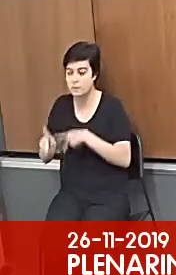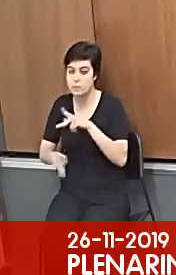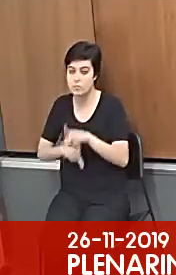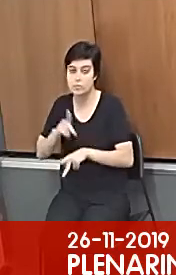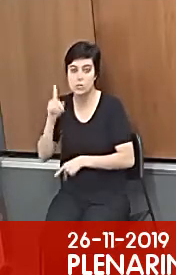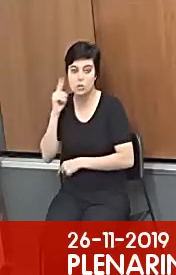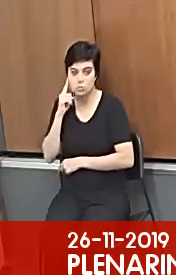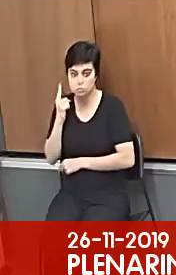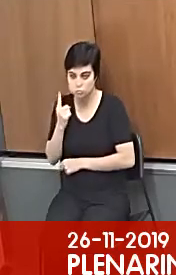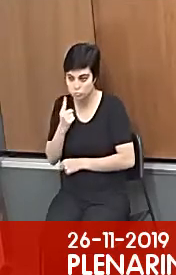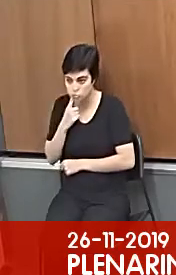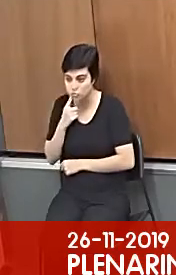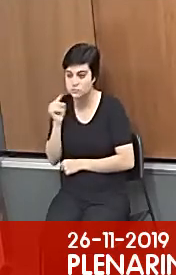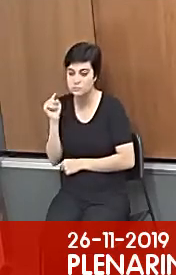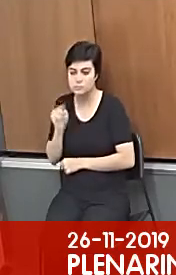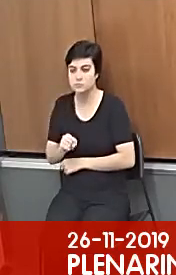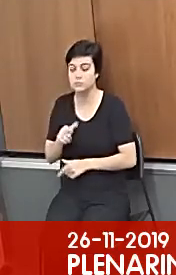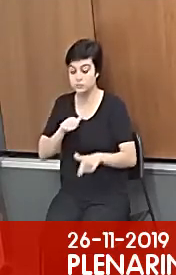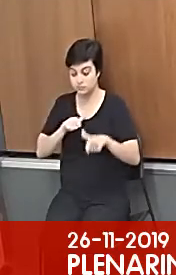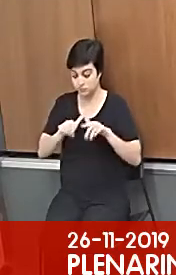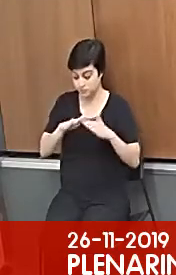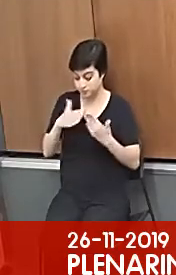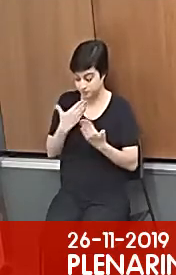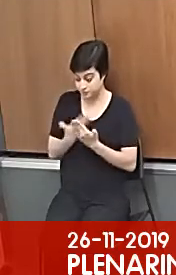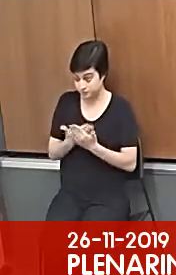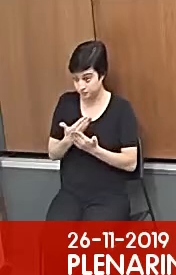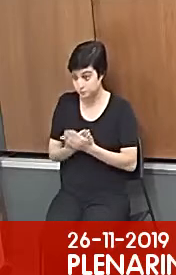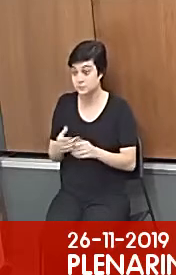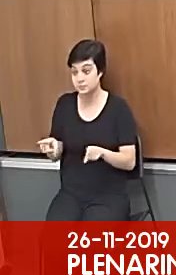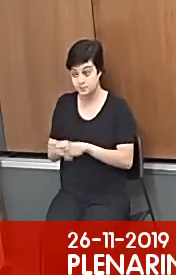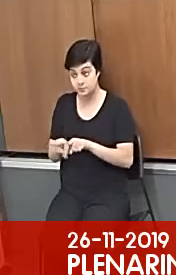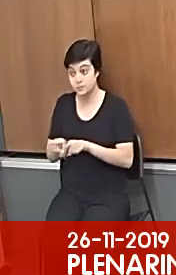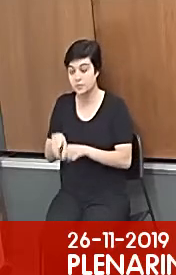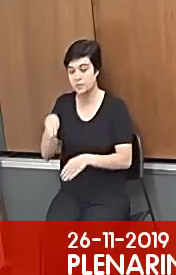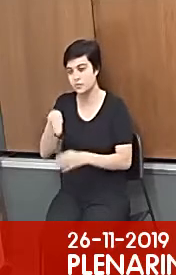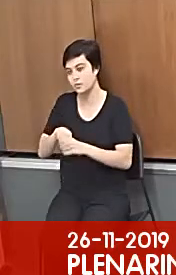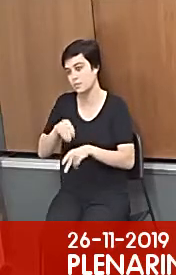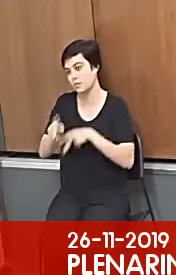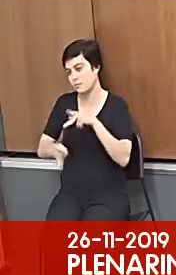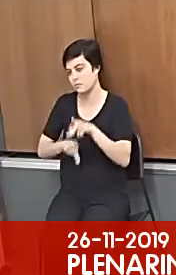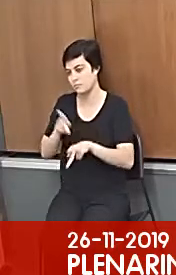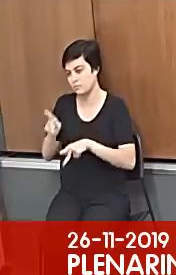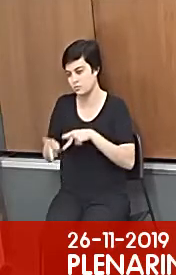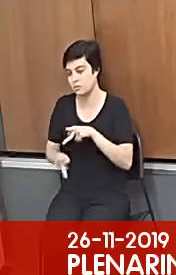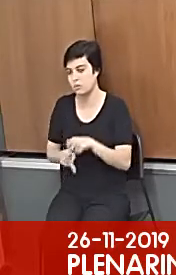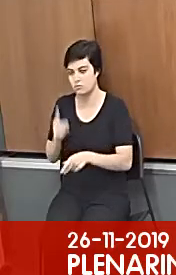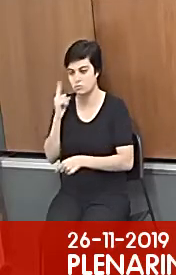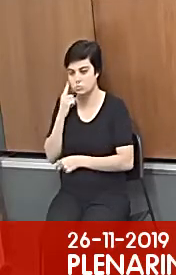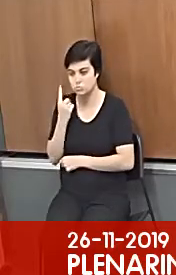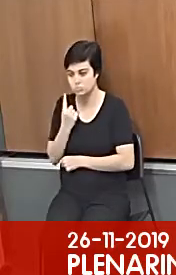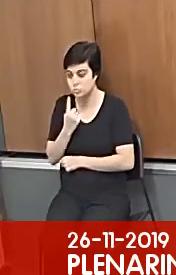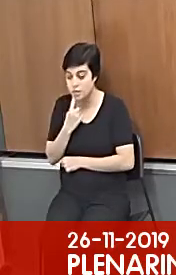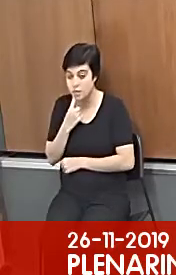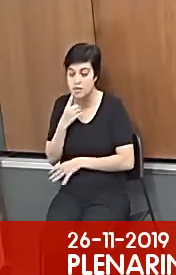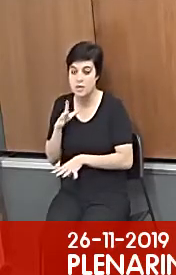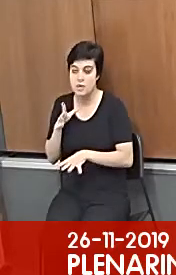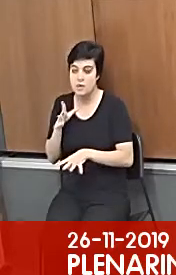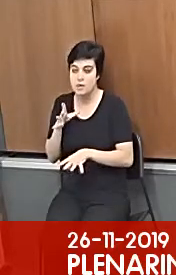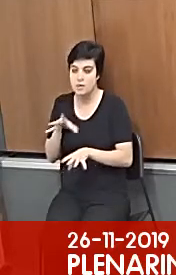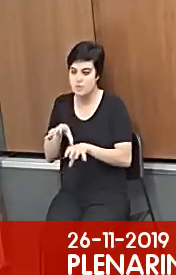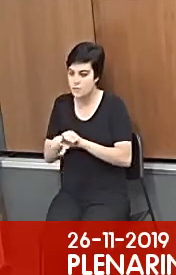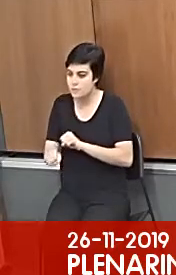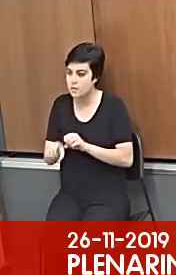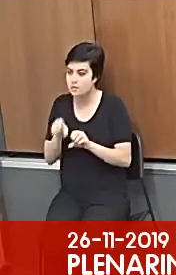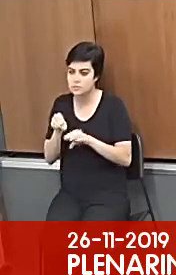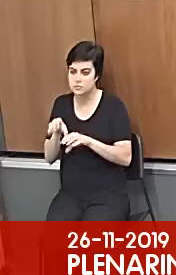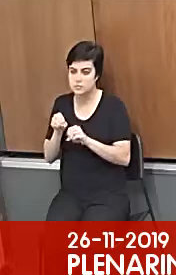Então, esse trabalho que ela realiza na escola... Ela realiza também conosco na formação. Nós temos